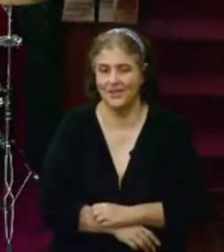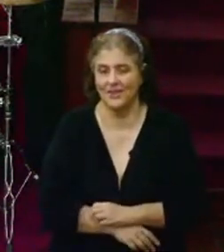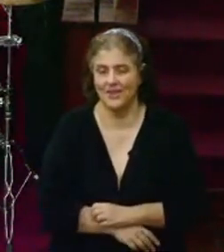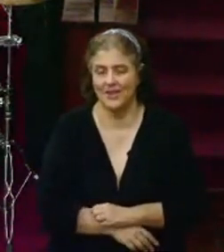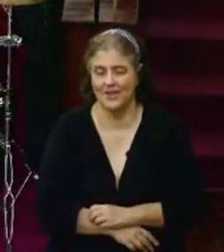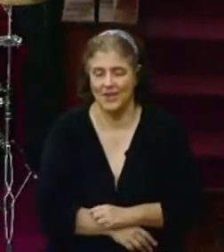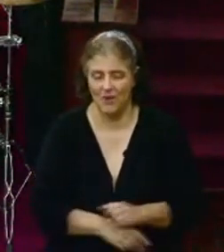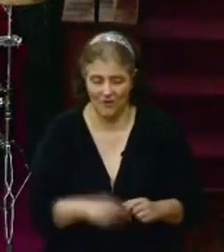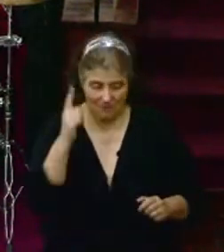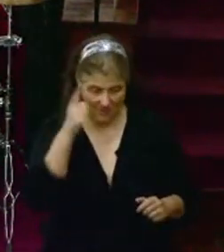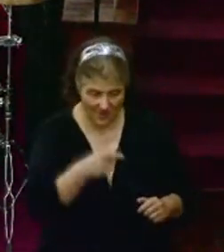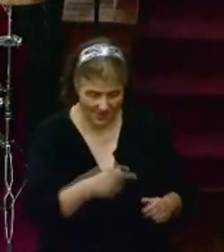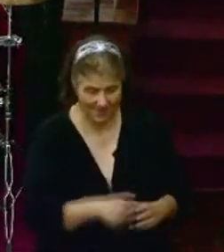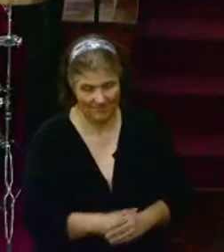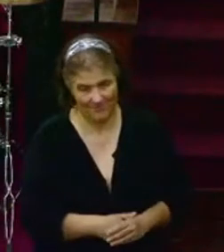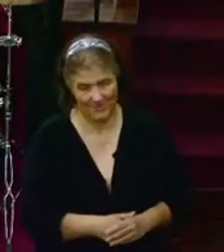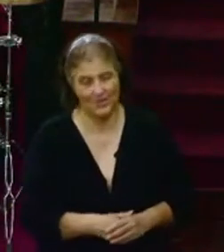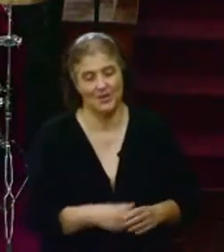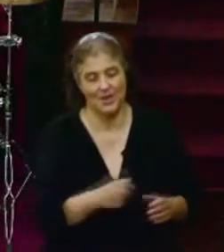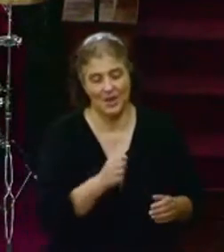Jesus. E ele começa dizendo assim: